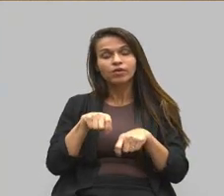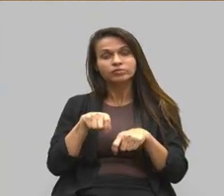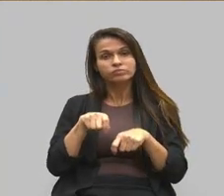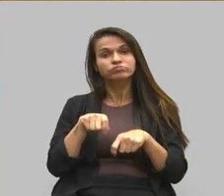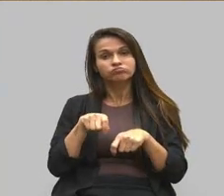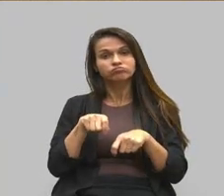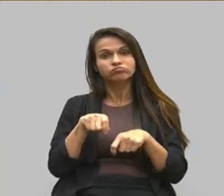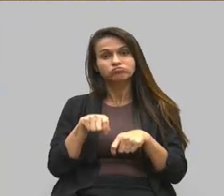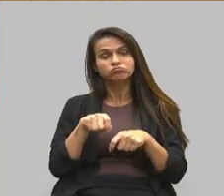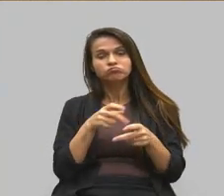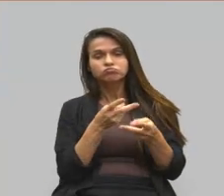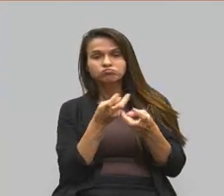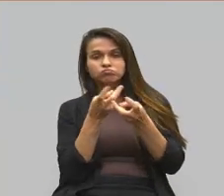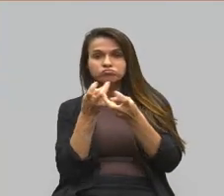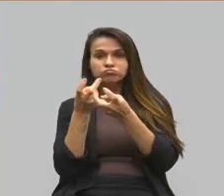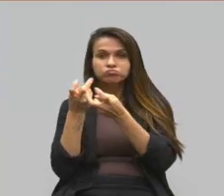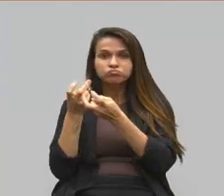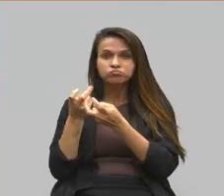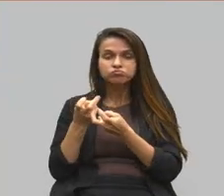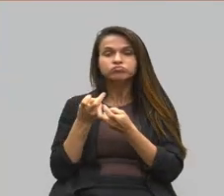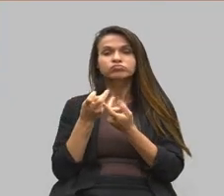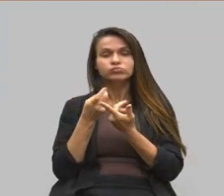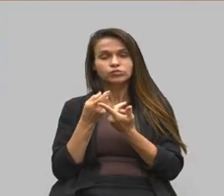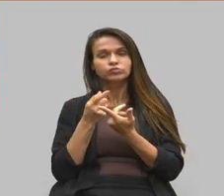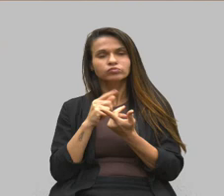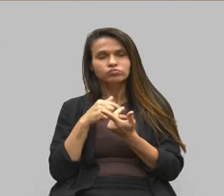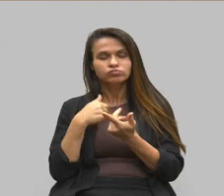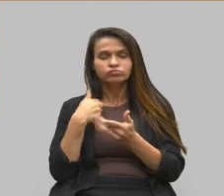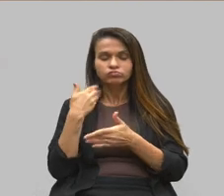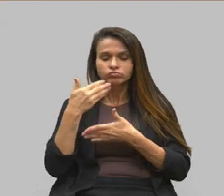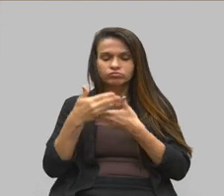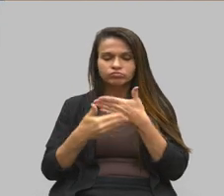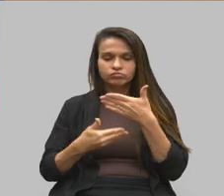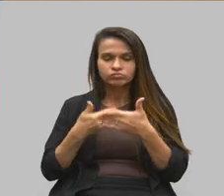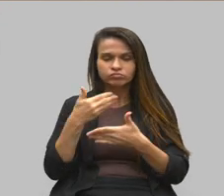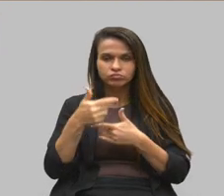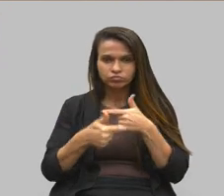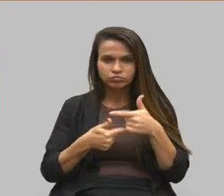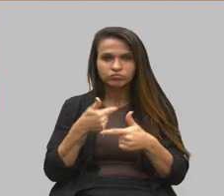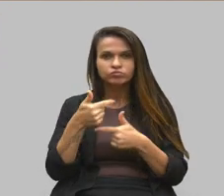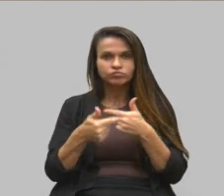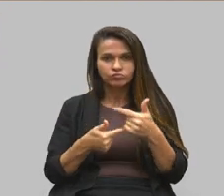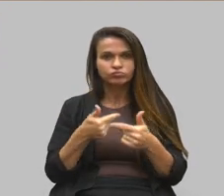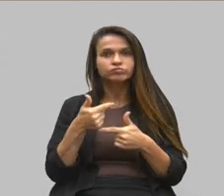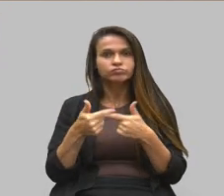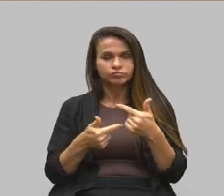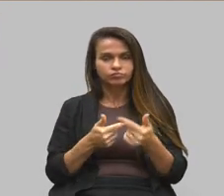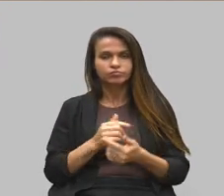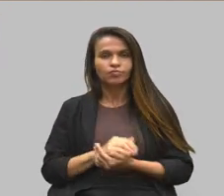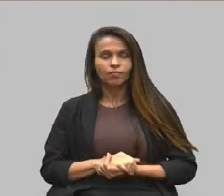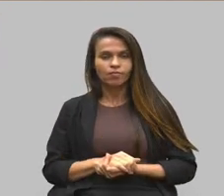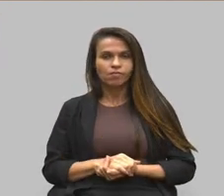ações né que a gente vem traçando aí ao longo eh dessas atividades bom então